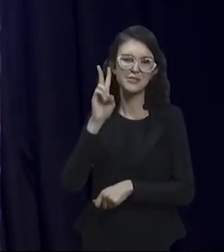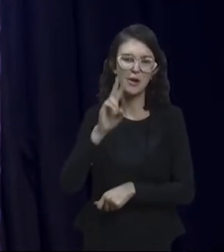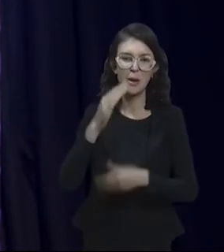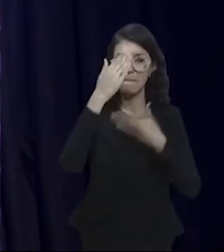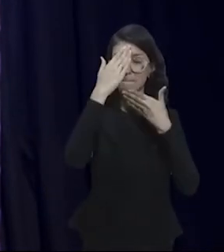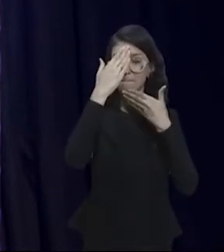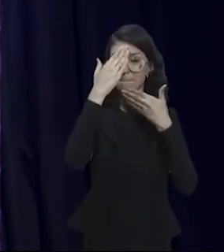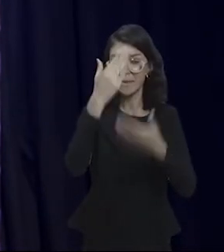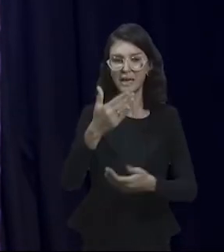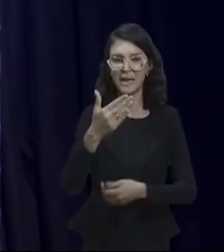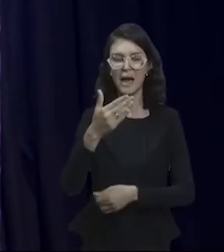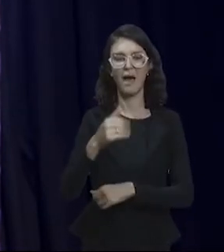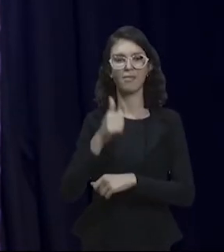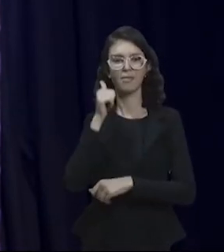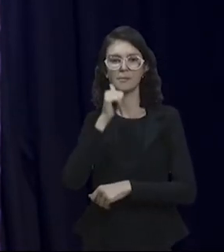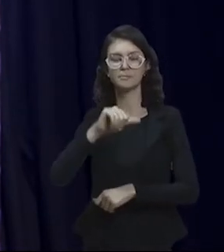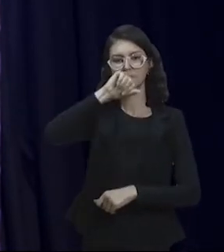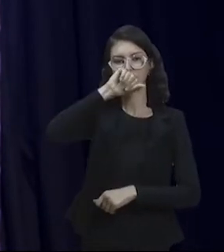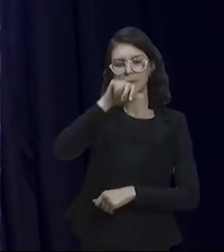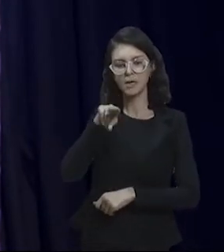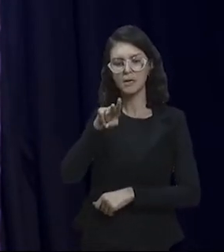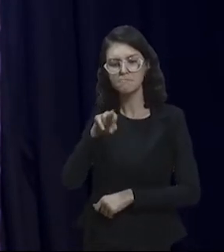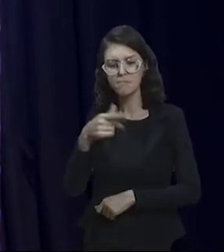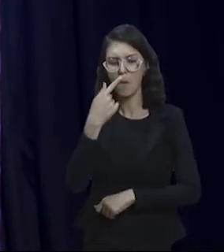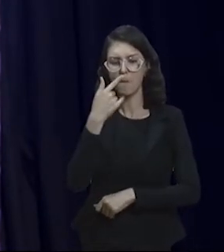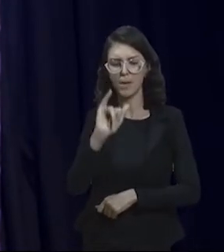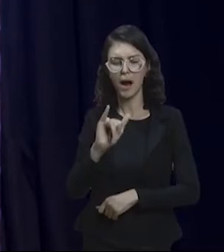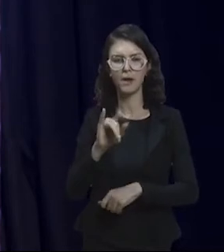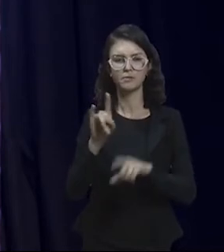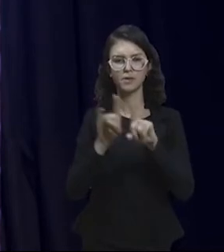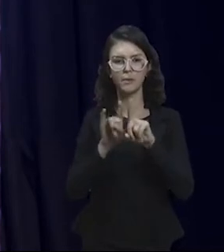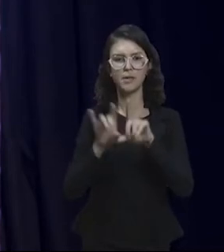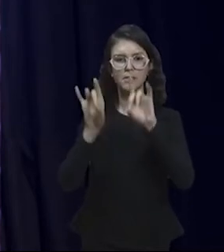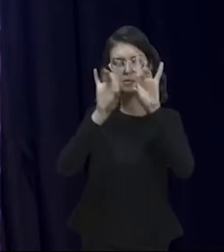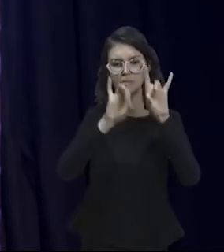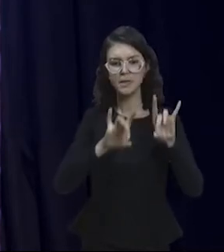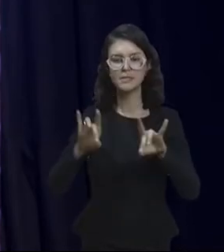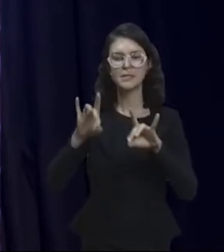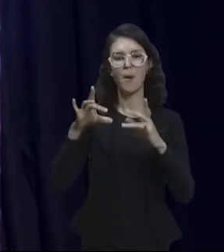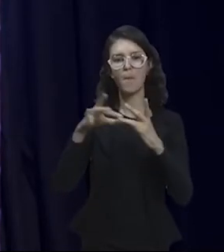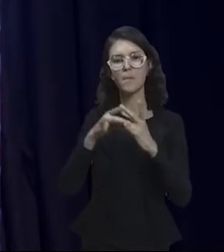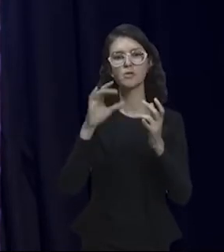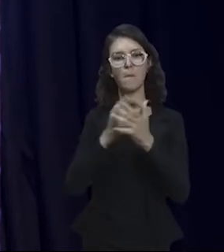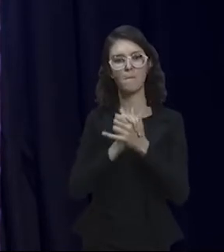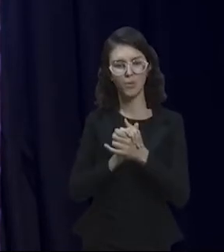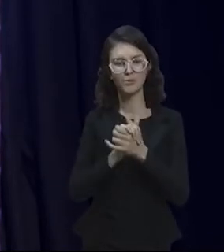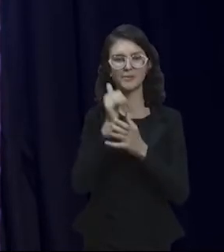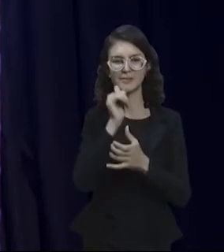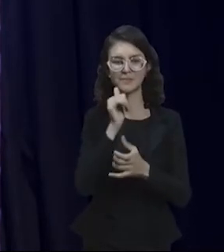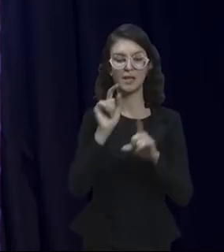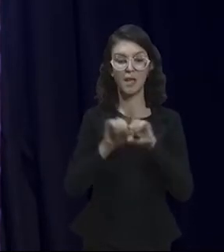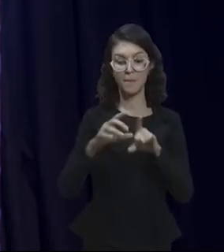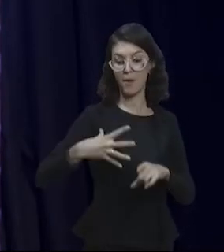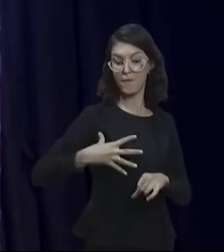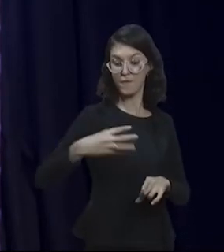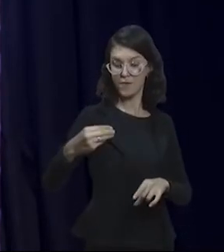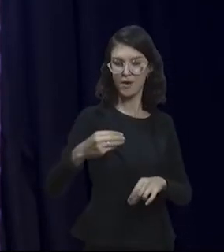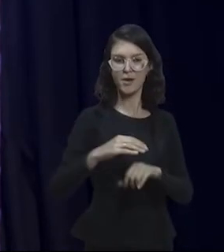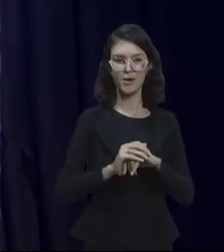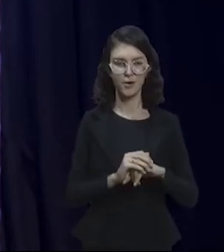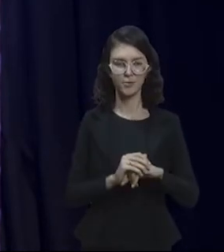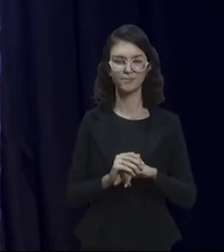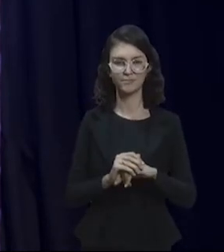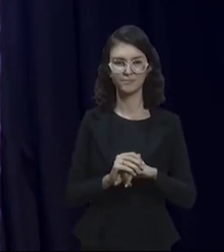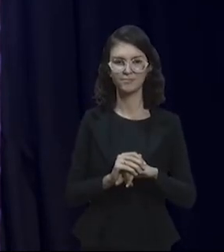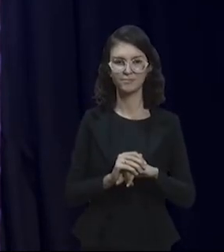minha mãe, aos meus irmãos, ao meu pai, e em especial à minha esposa que me acompanha e aos meus filhos que são